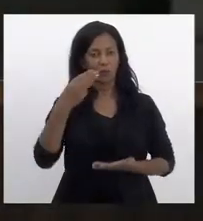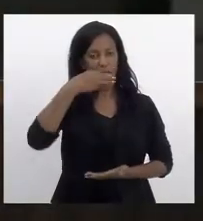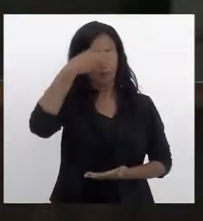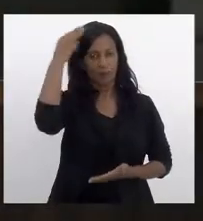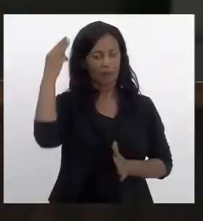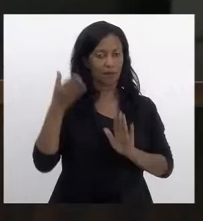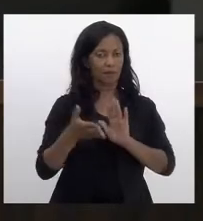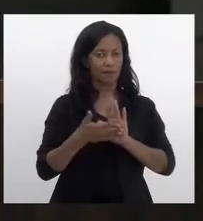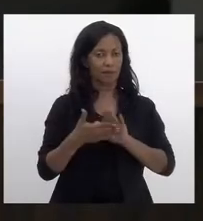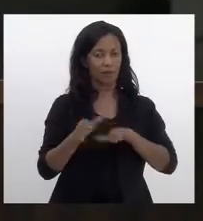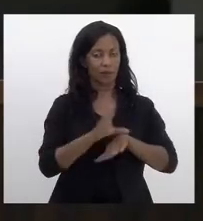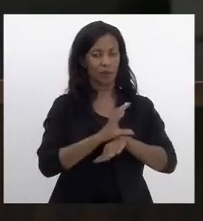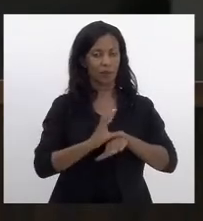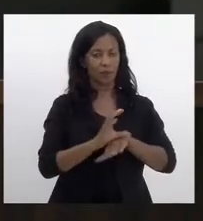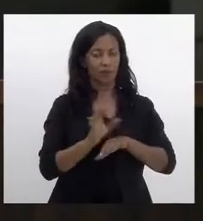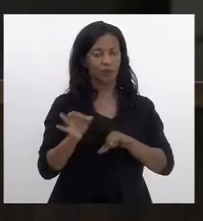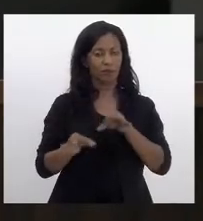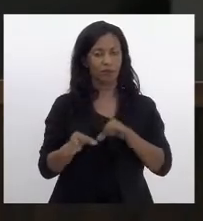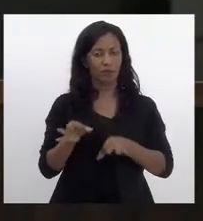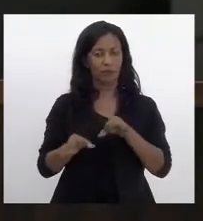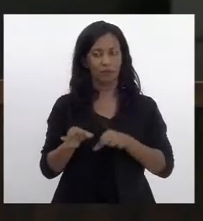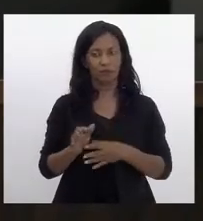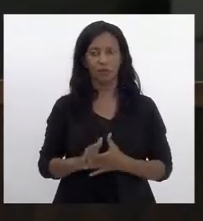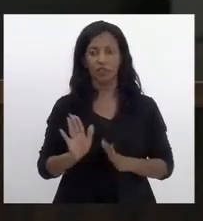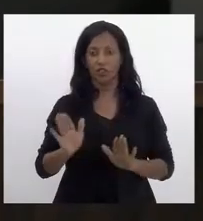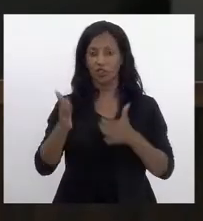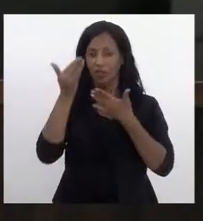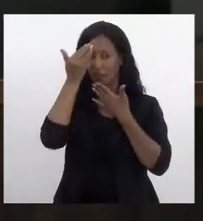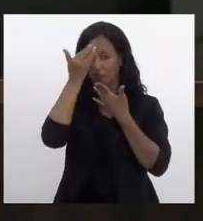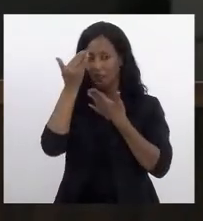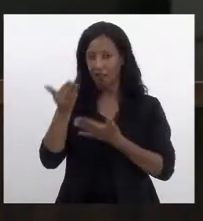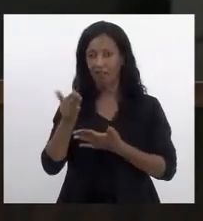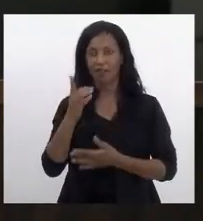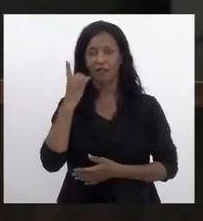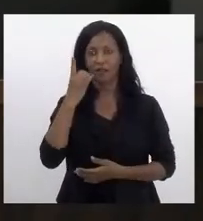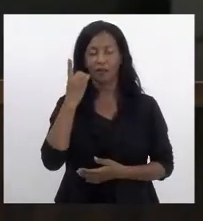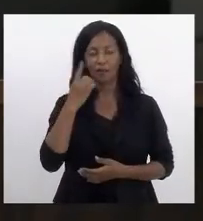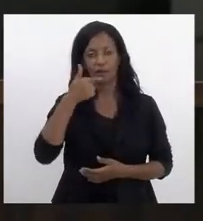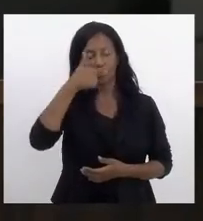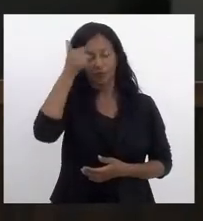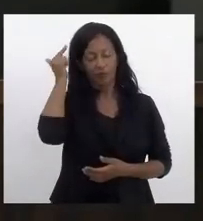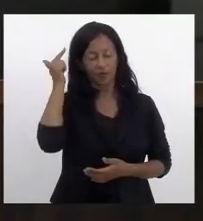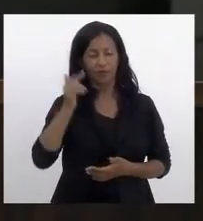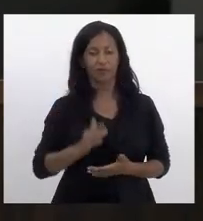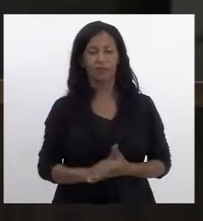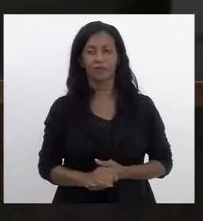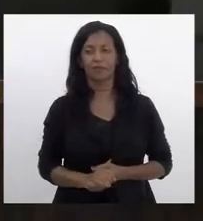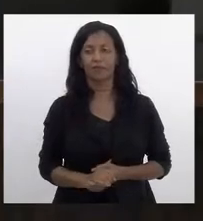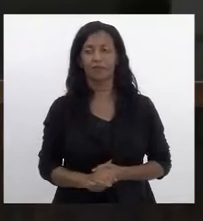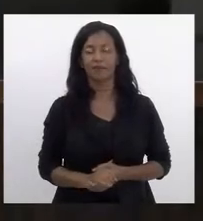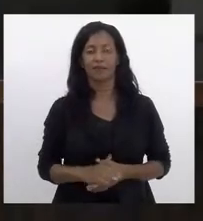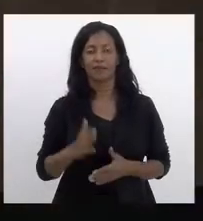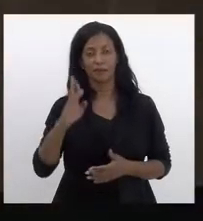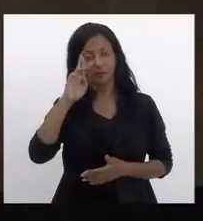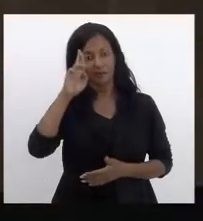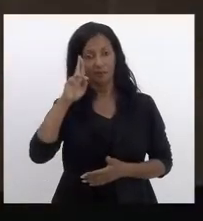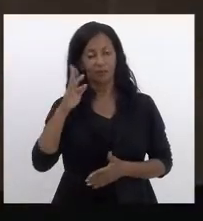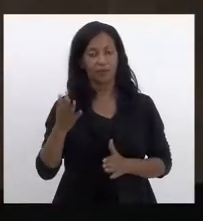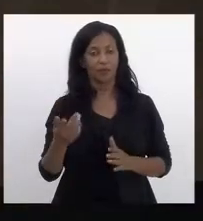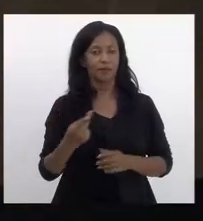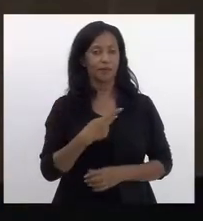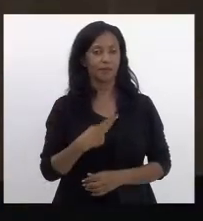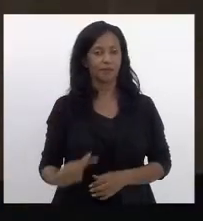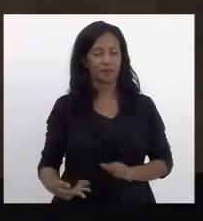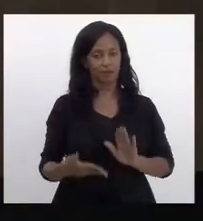para emitir parecer pela Comissão de Constituição e Justiça. E já agradeço o deputado Luiz Paulo. Senhor presidente,